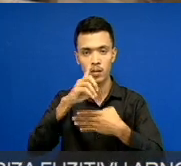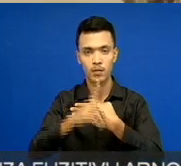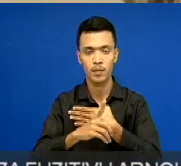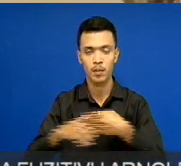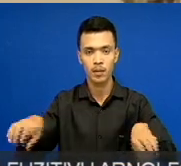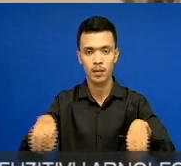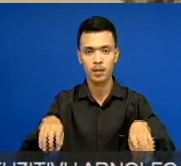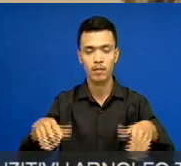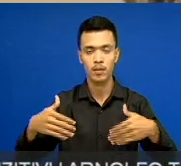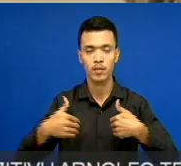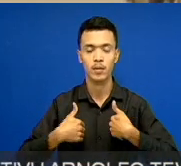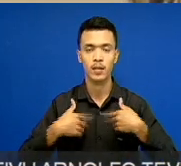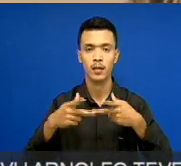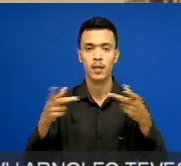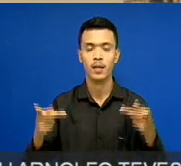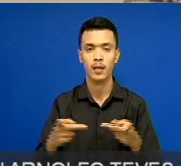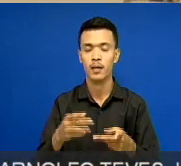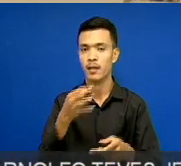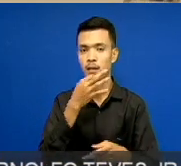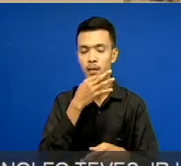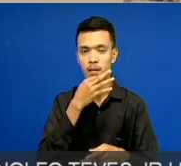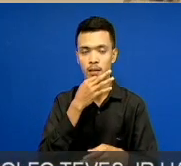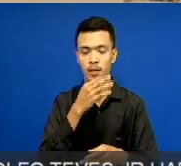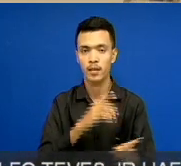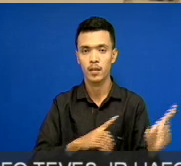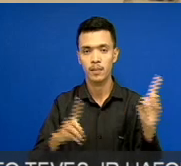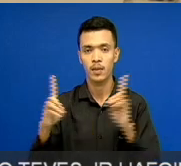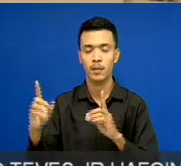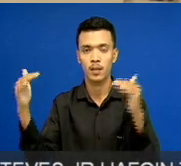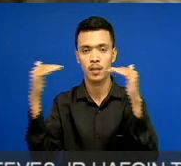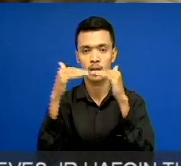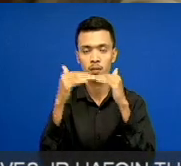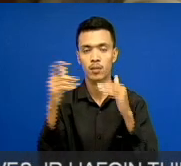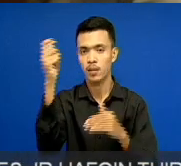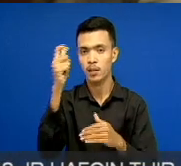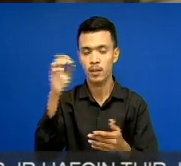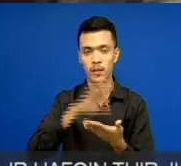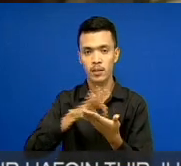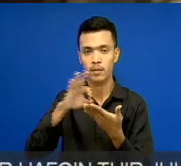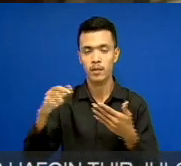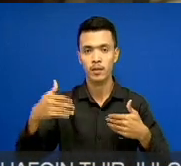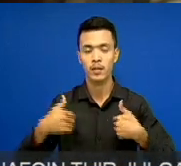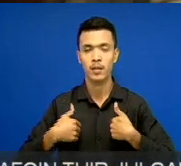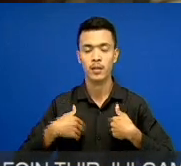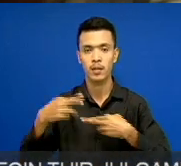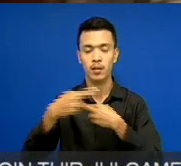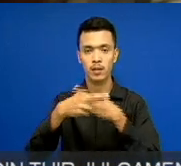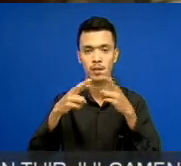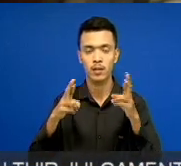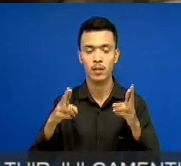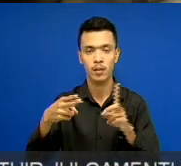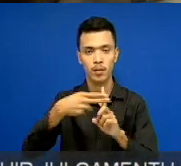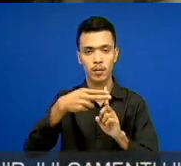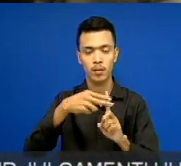serviço e área nutrição no segurança Aihan, realiza workshop e a terça-feira ne, e a salão Hotel Gel Vila,